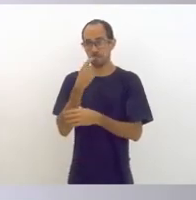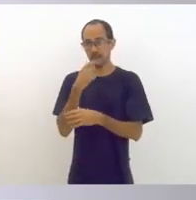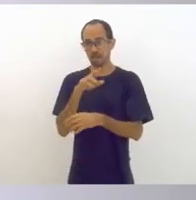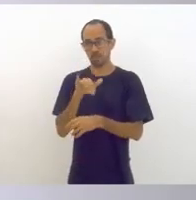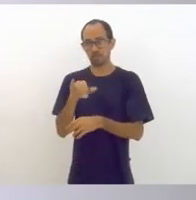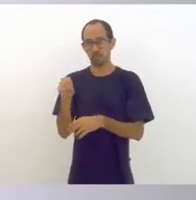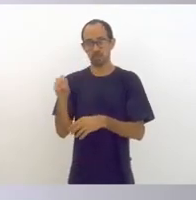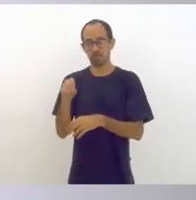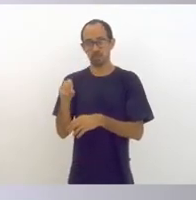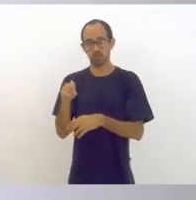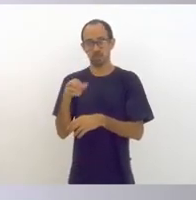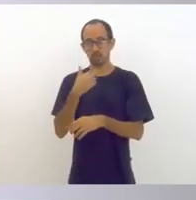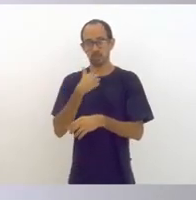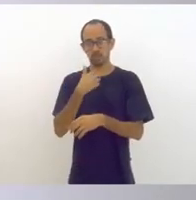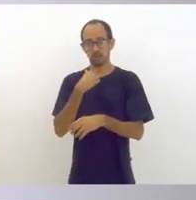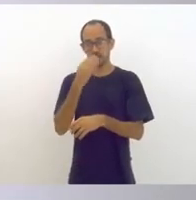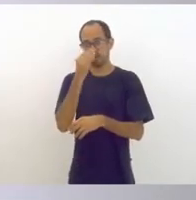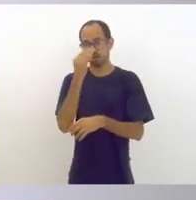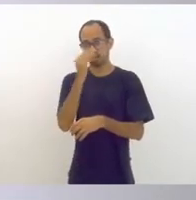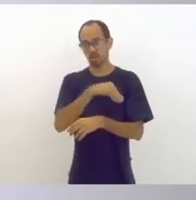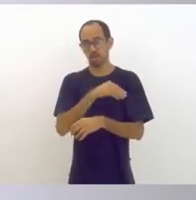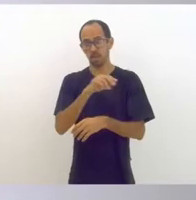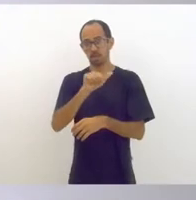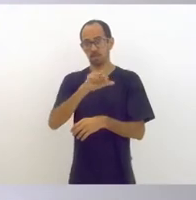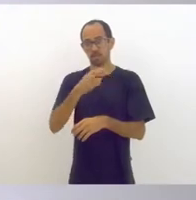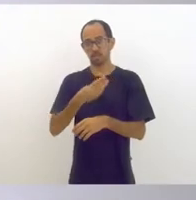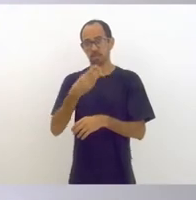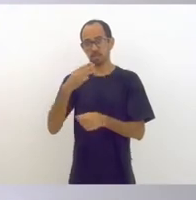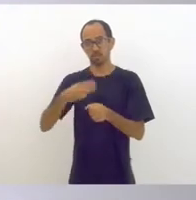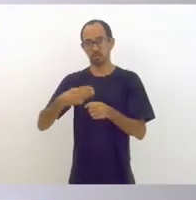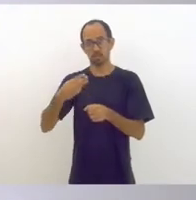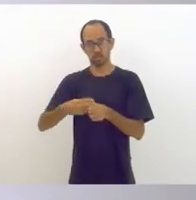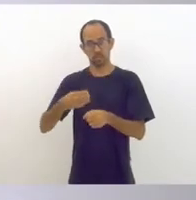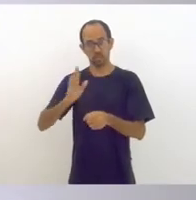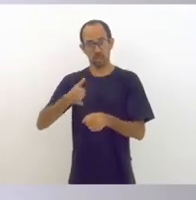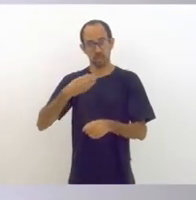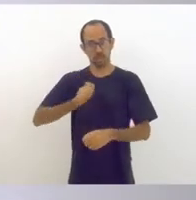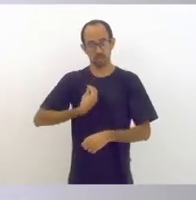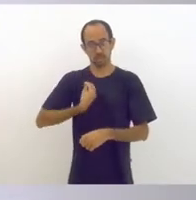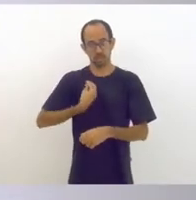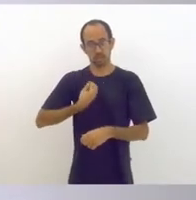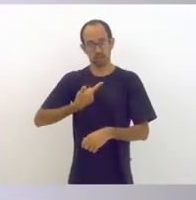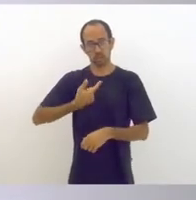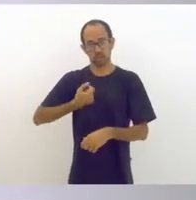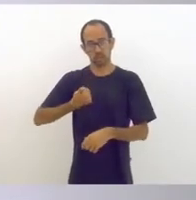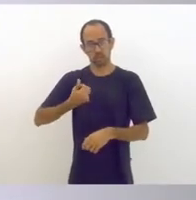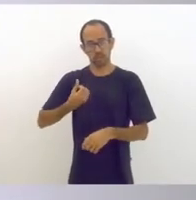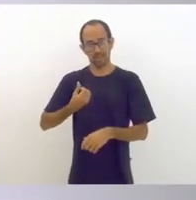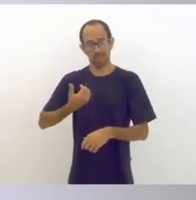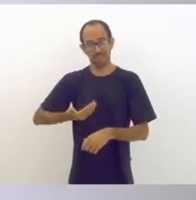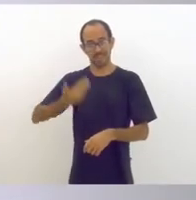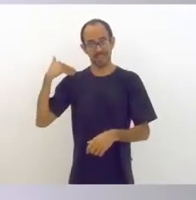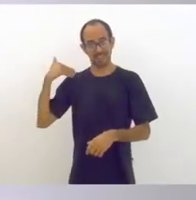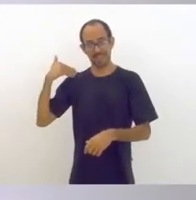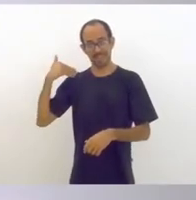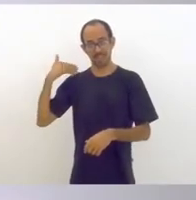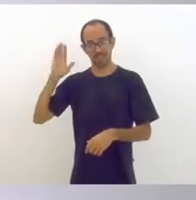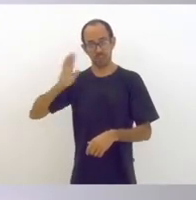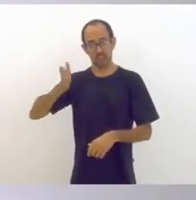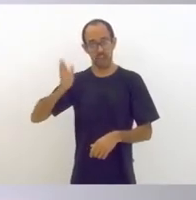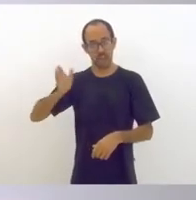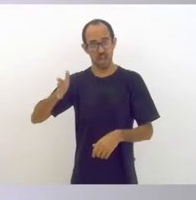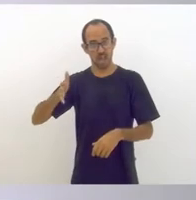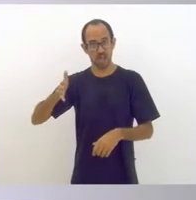negar essa realidade, que esses 13 municípios existem e já existiam em 2016, e esse desenho da área